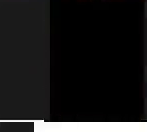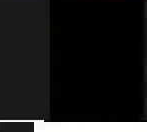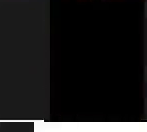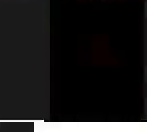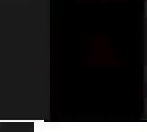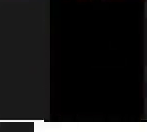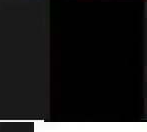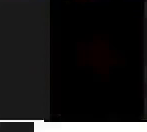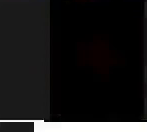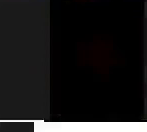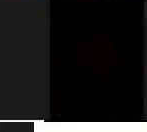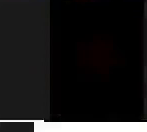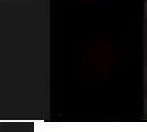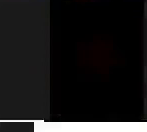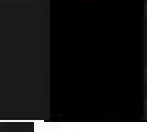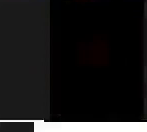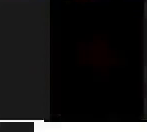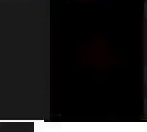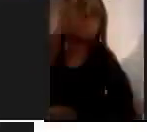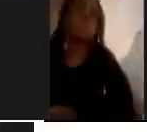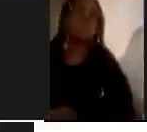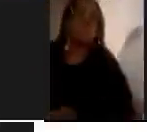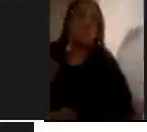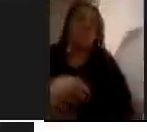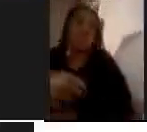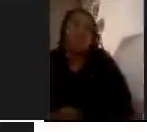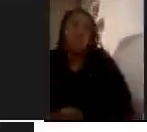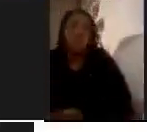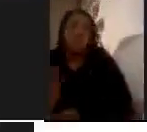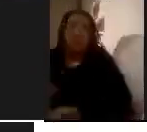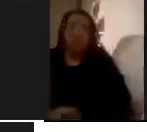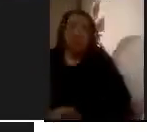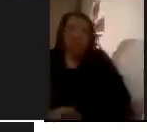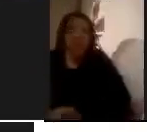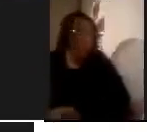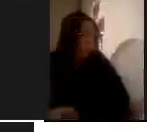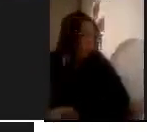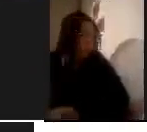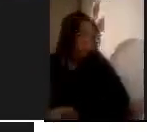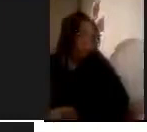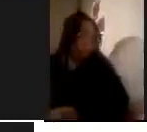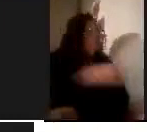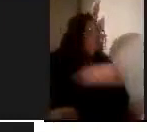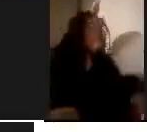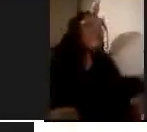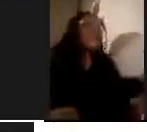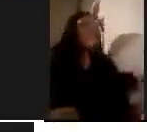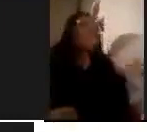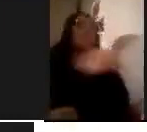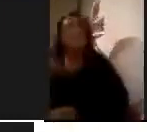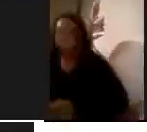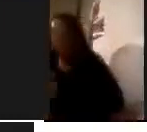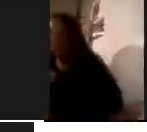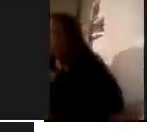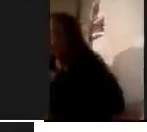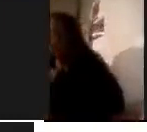mais cômodo para a gente, né, na verdade. E daí a pequena ficou com uma formação na boca, ela usa aparelhinho no dente